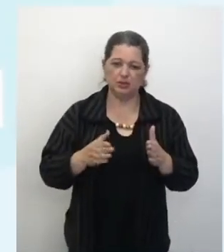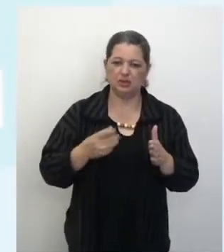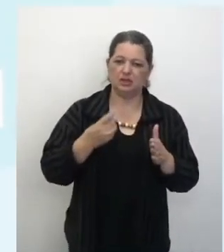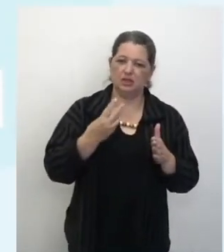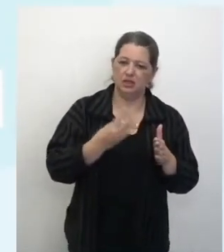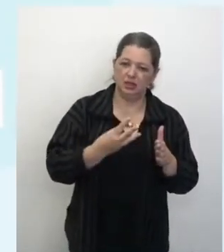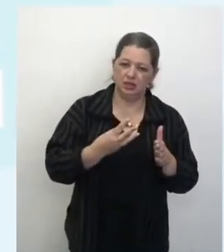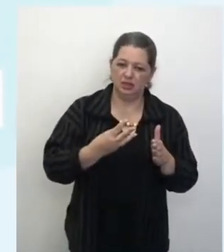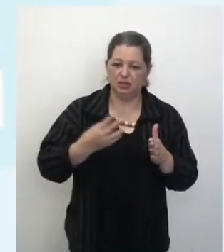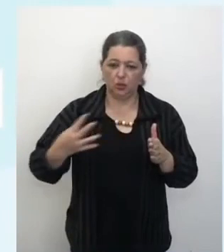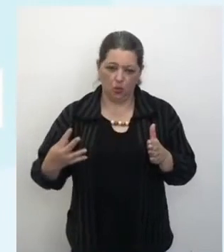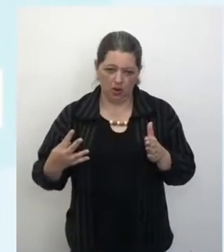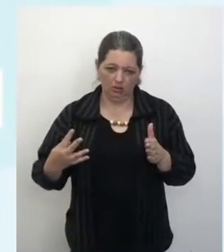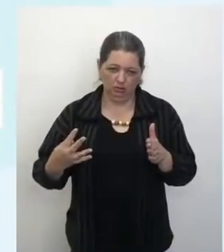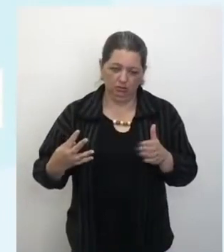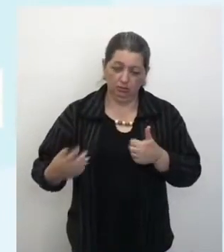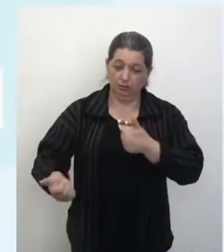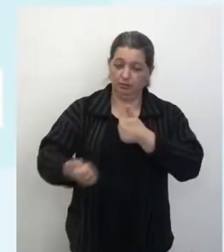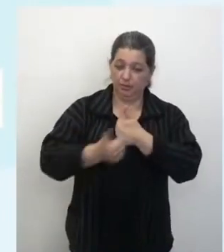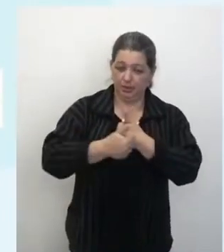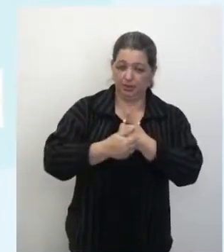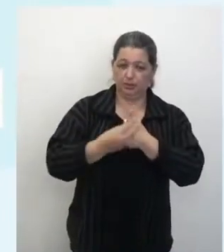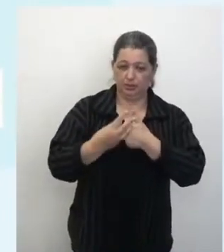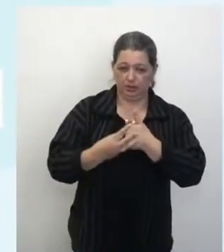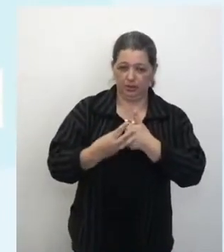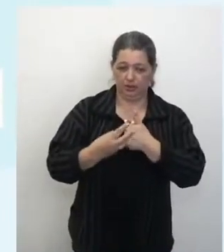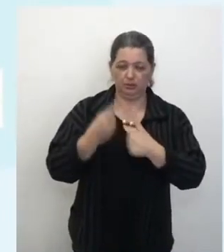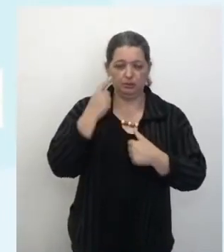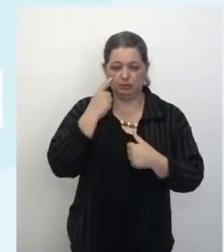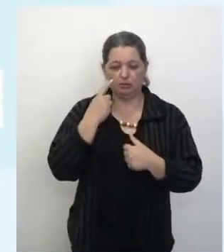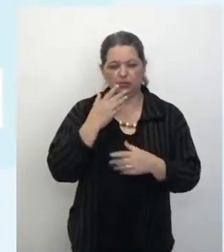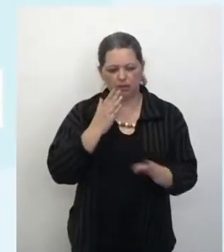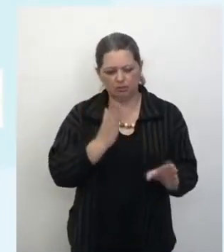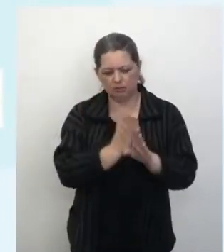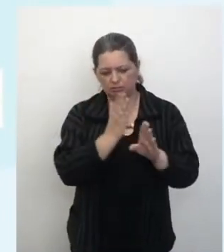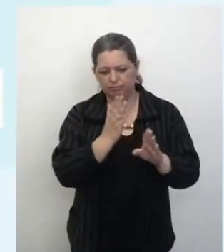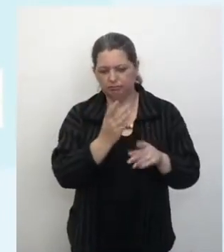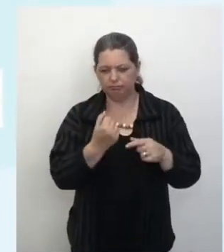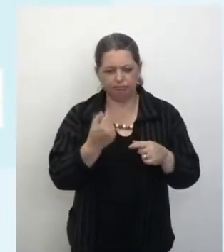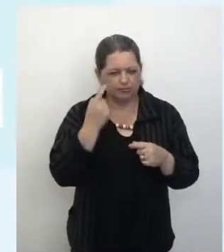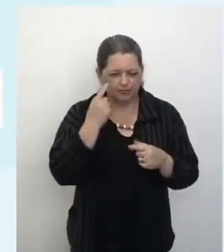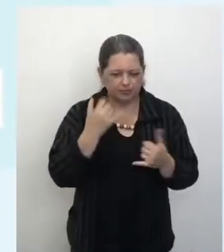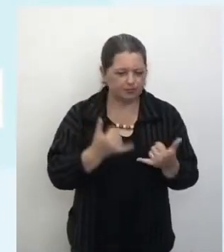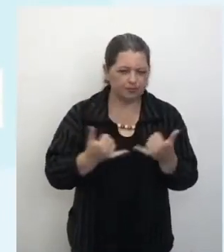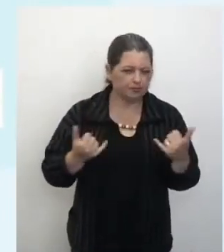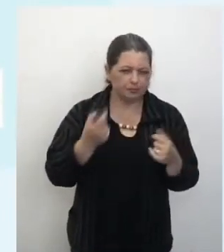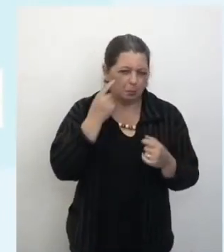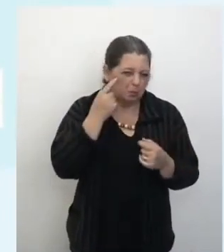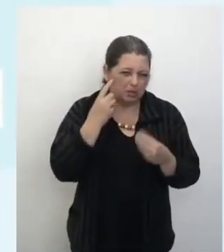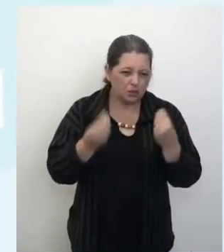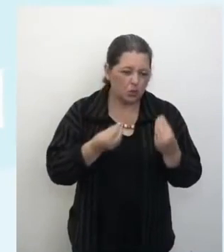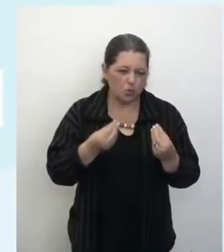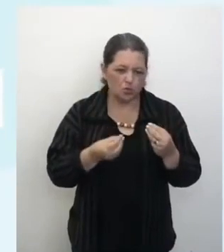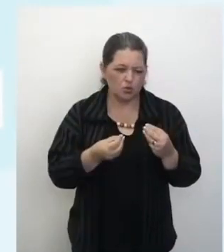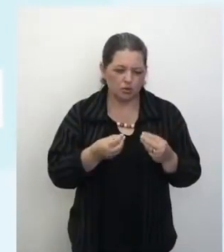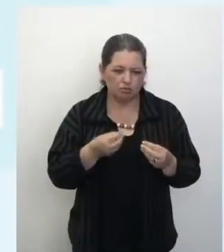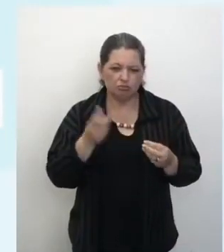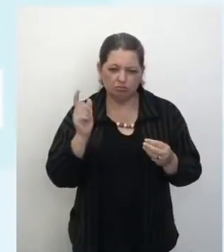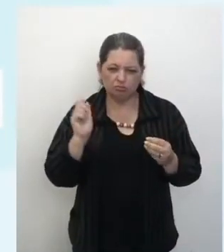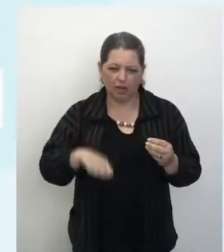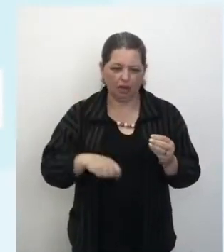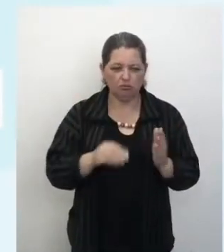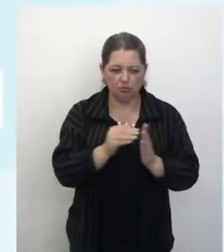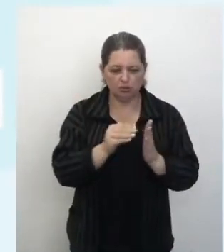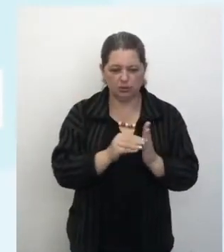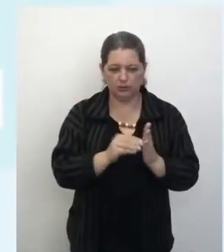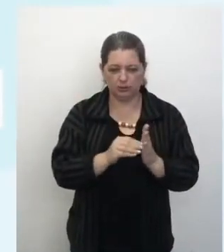mas bem próximo do 3. Então, você olha as raízes que você conhece, pensa onde vai estar encaixado, e aí seu número